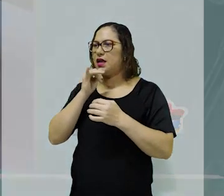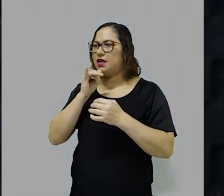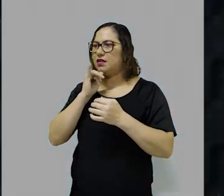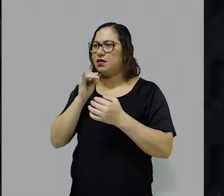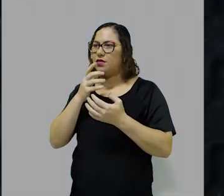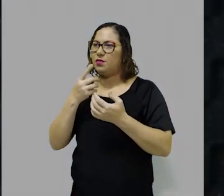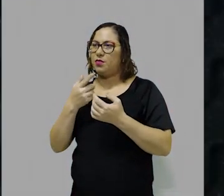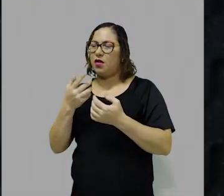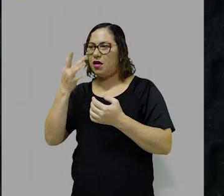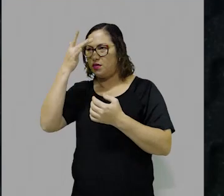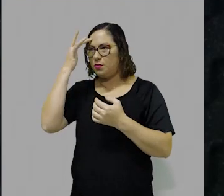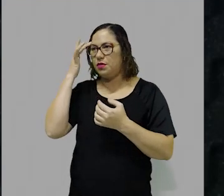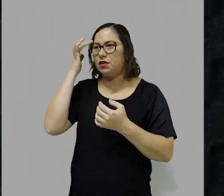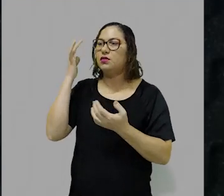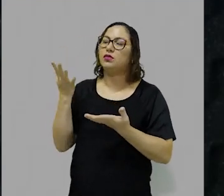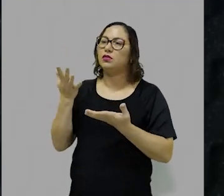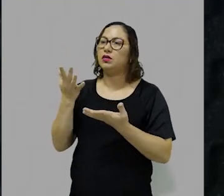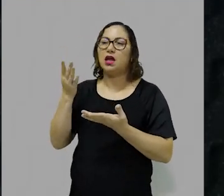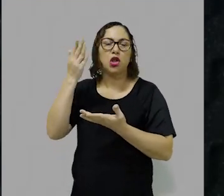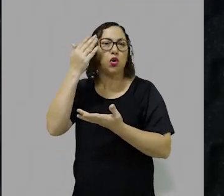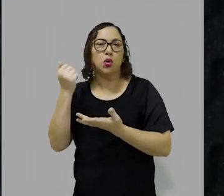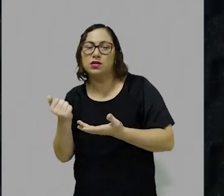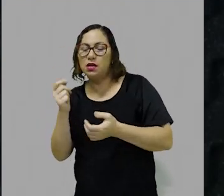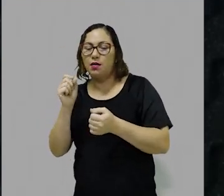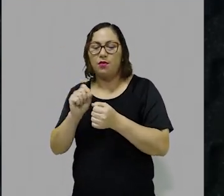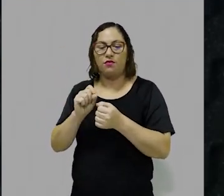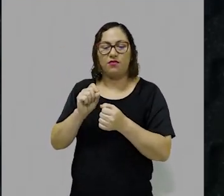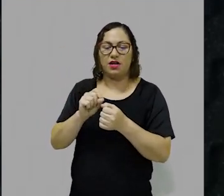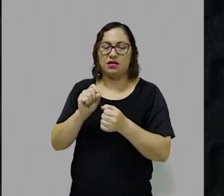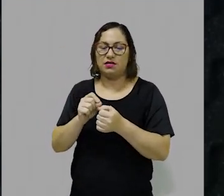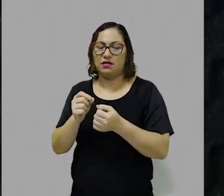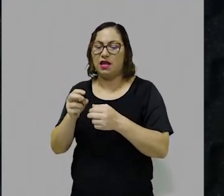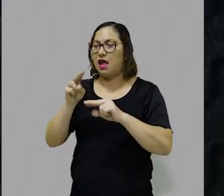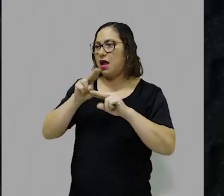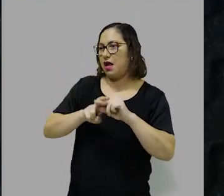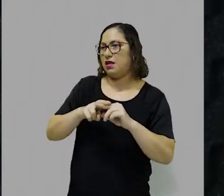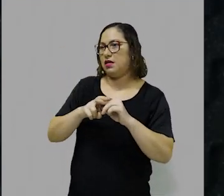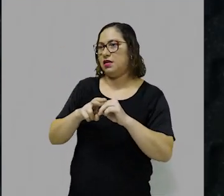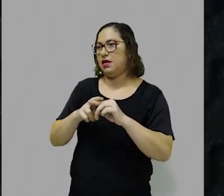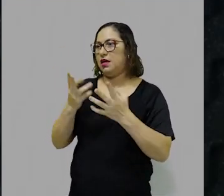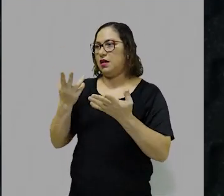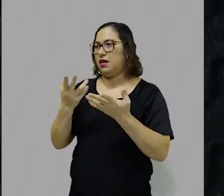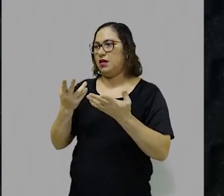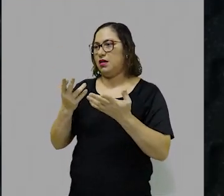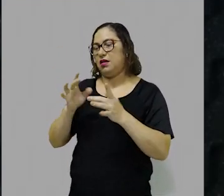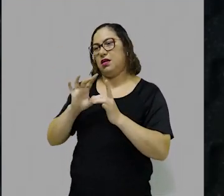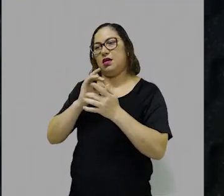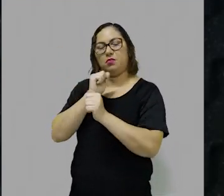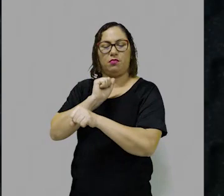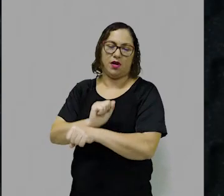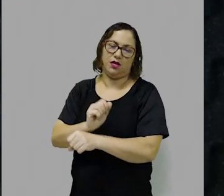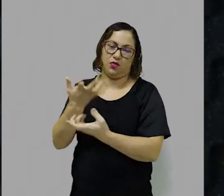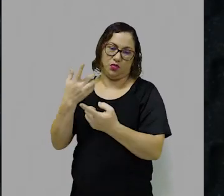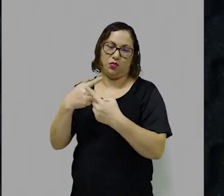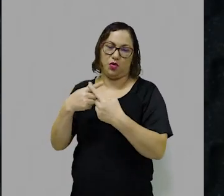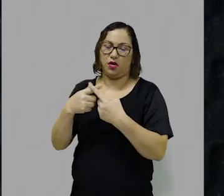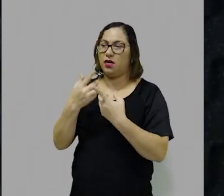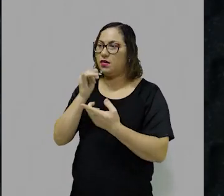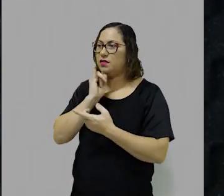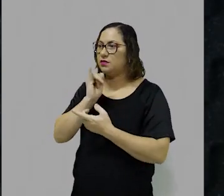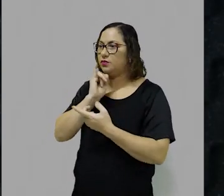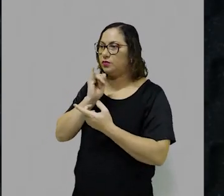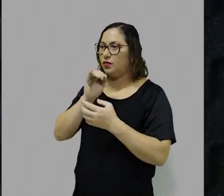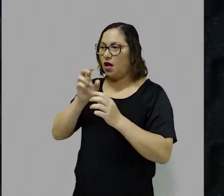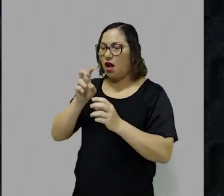design brinca muito, que o pessoal que não sabe fazer cadeiras e faz design em qualquer lugar do mundo, deixou de fazer design. Mas as cadeiras, elas têm uma